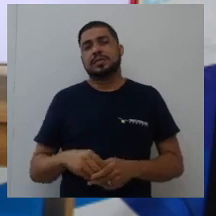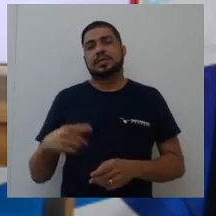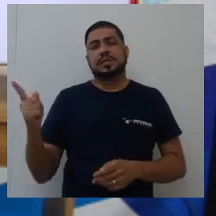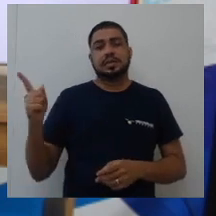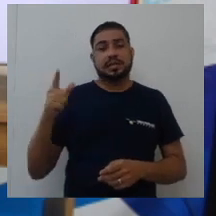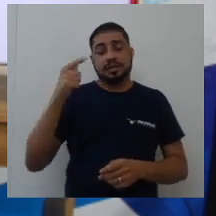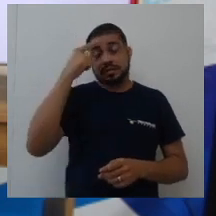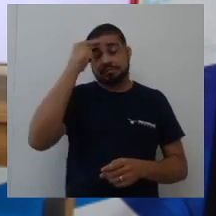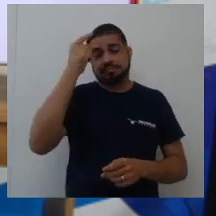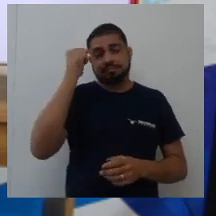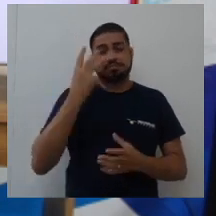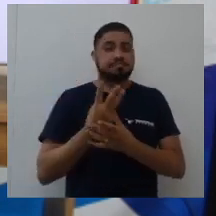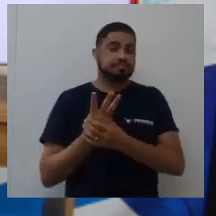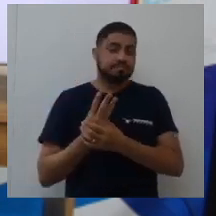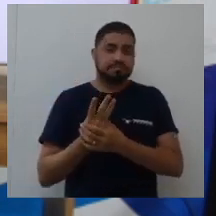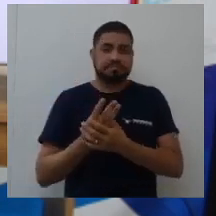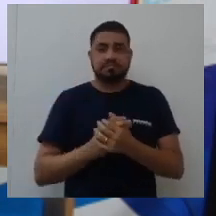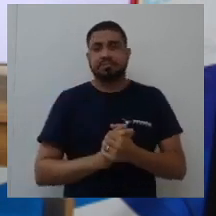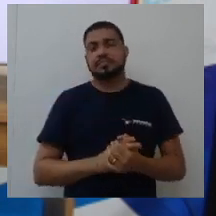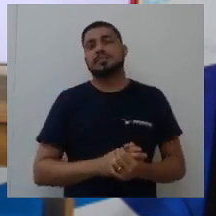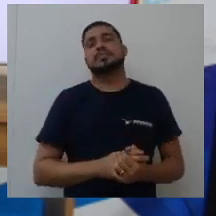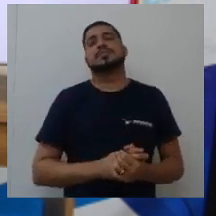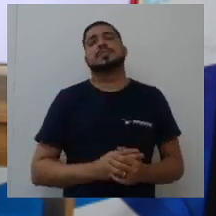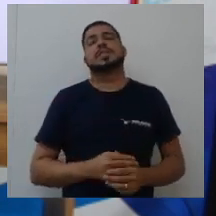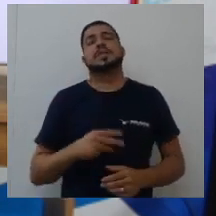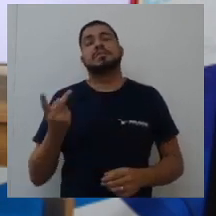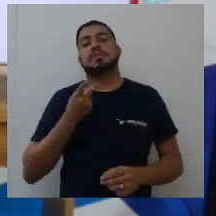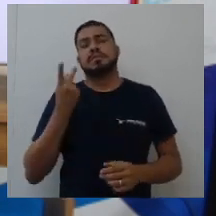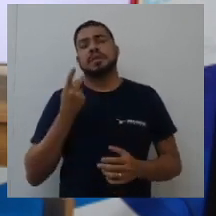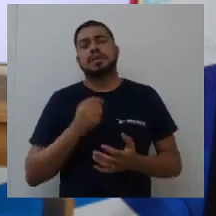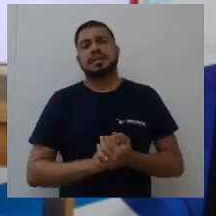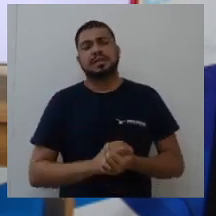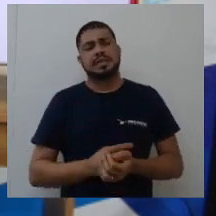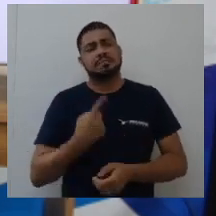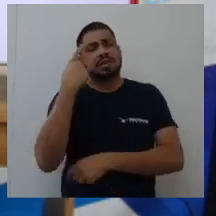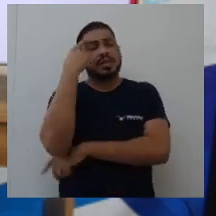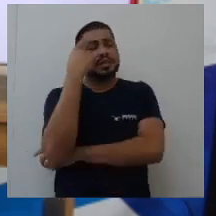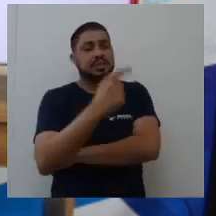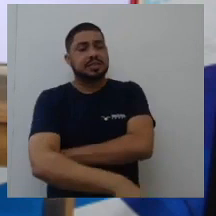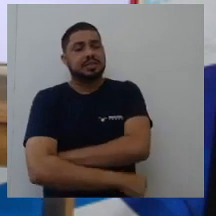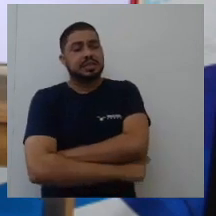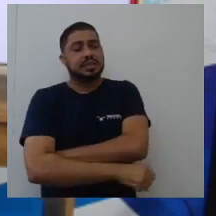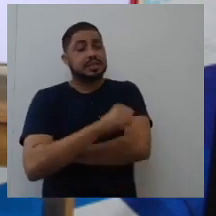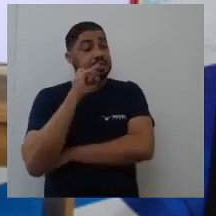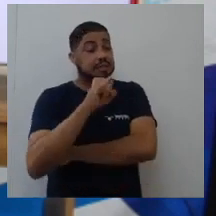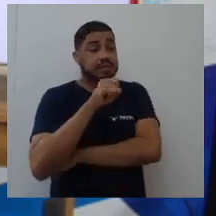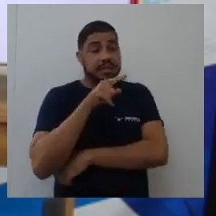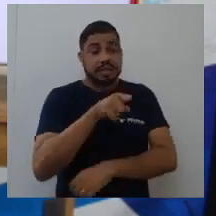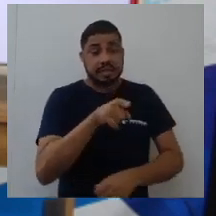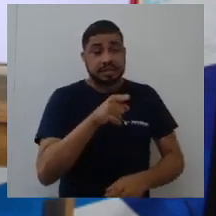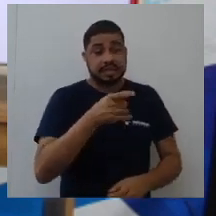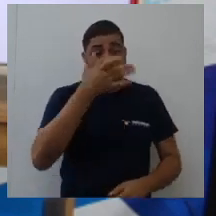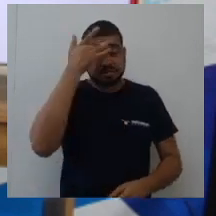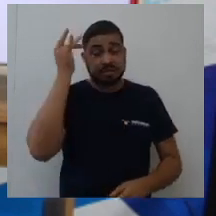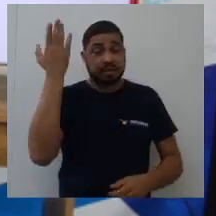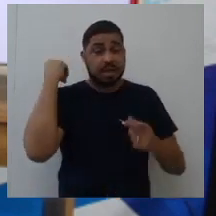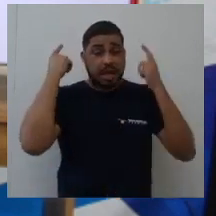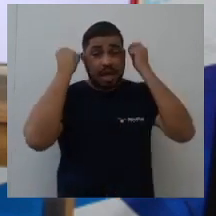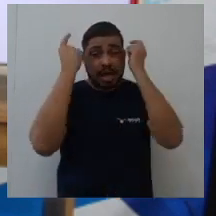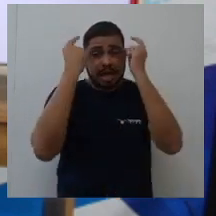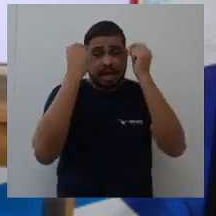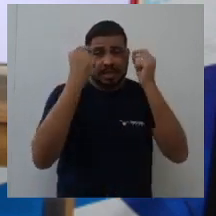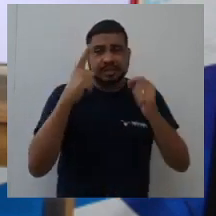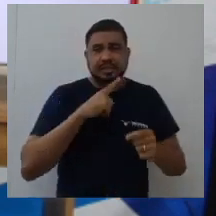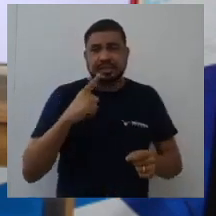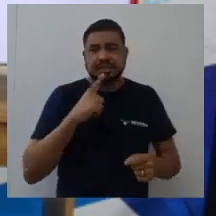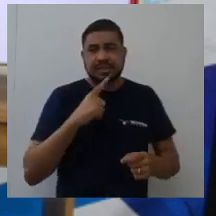Universidade Federal, ele diz assim, Universidade Federal de Pernambuco, ele diz assim, rapaz, imagina se esses caras da Grécia